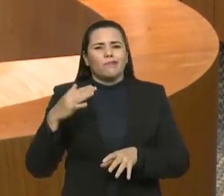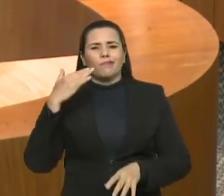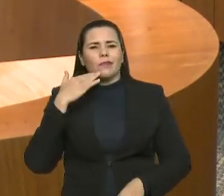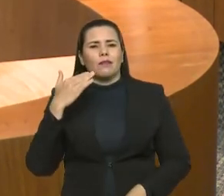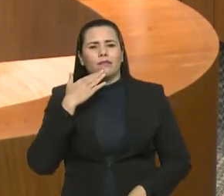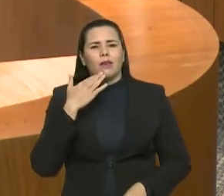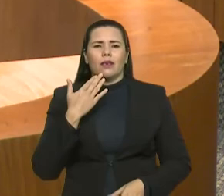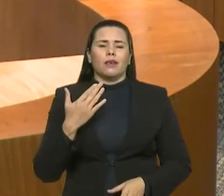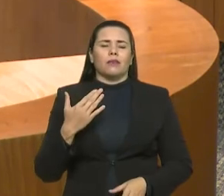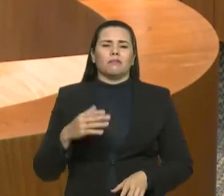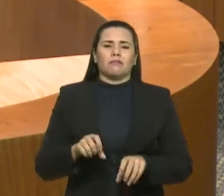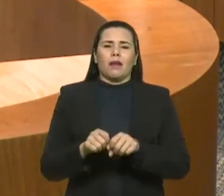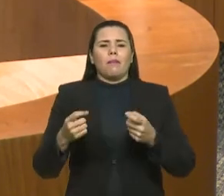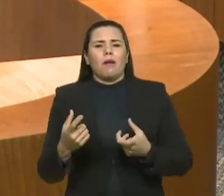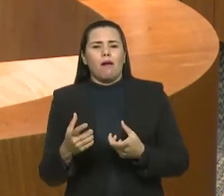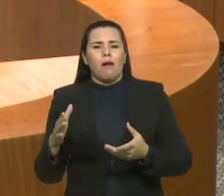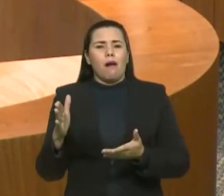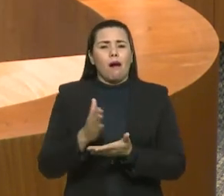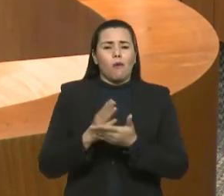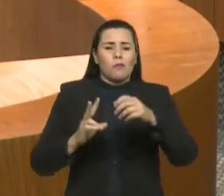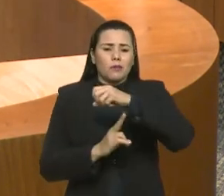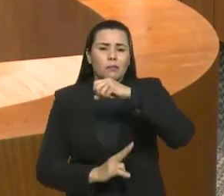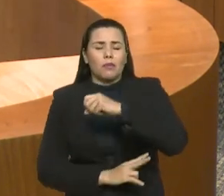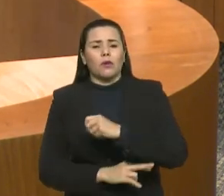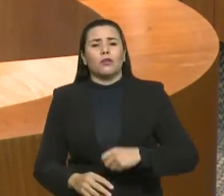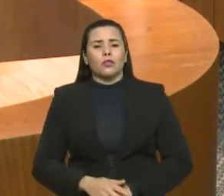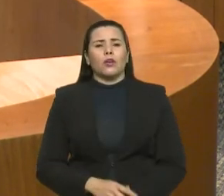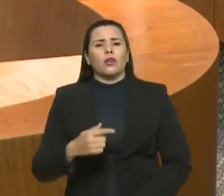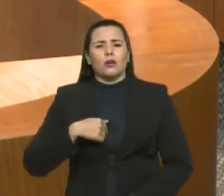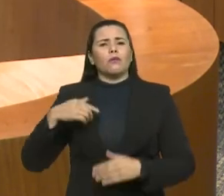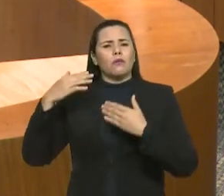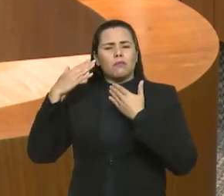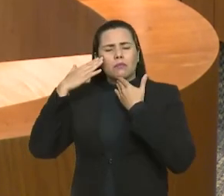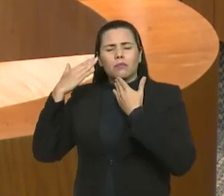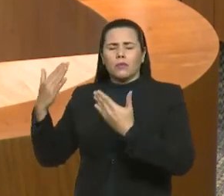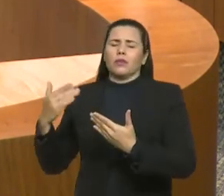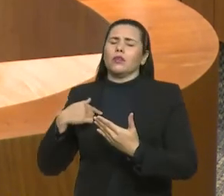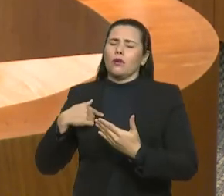para a solução desse problema da MA 012. Muito obrigado, senhor presidente, pela participação.